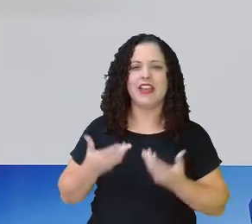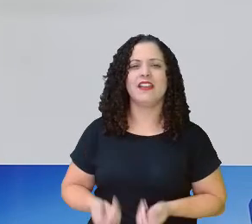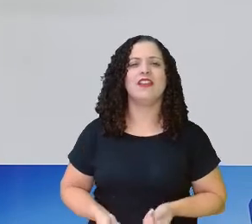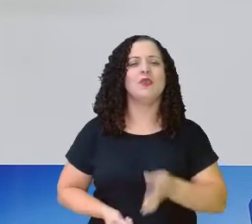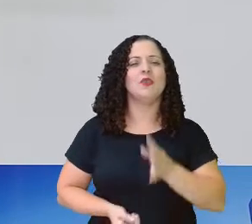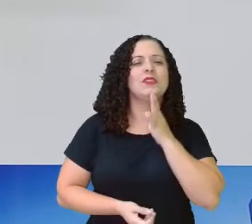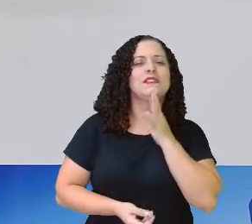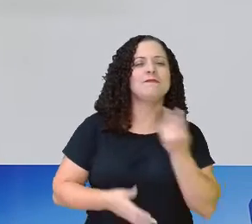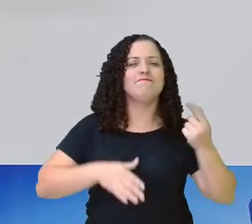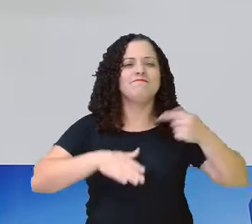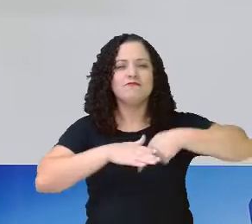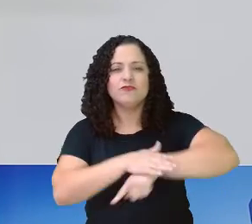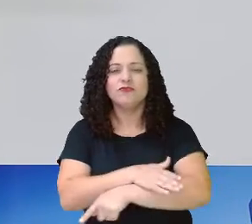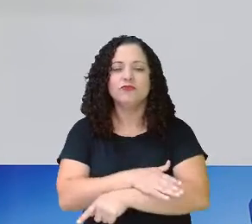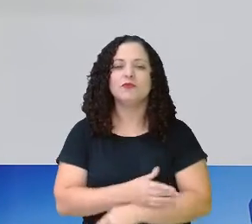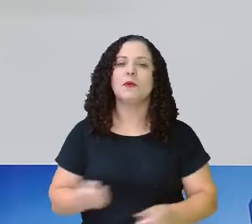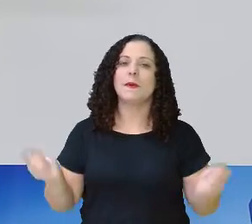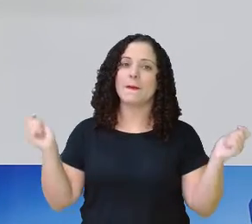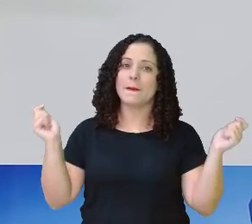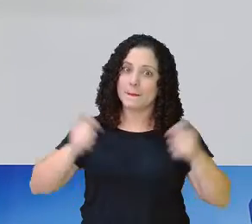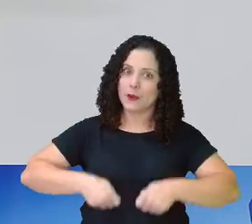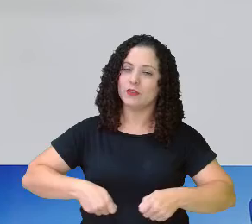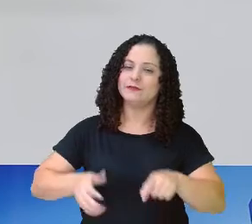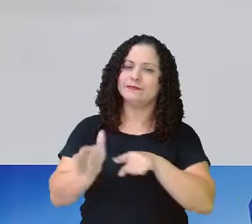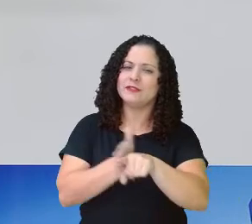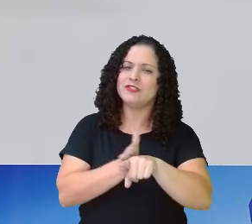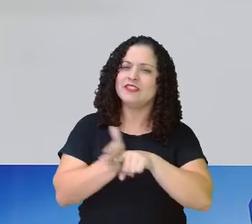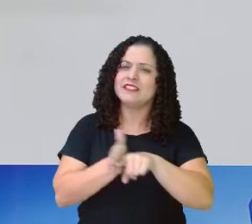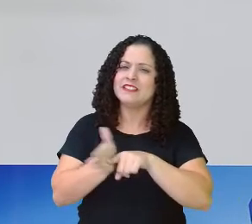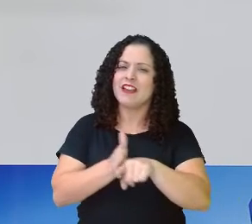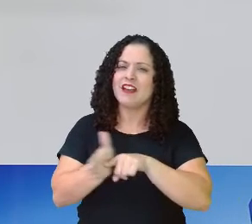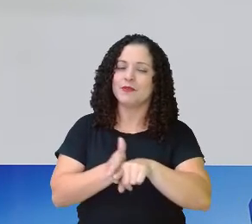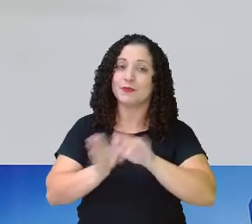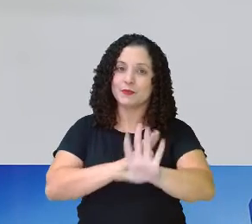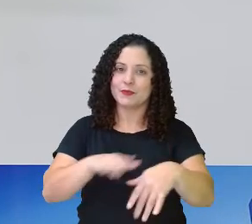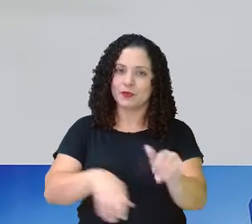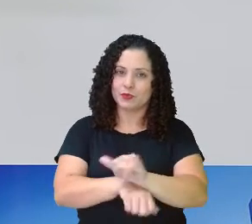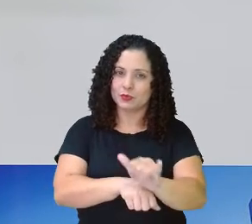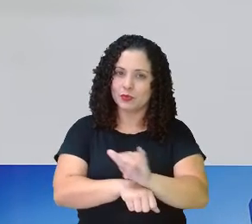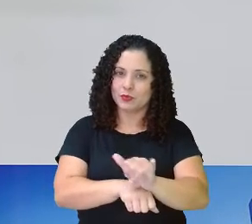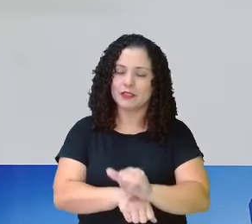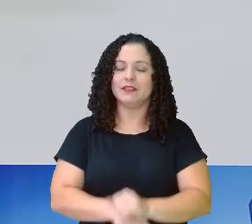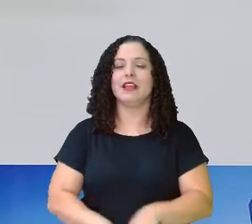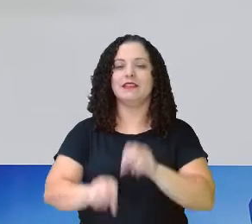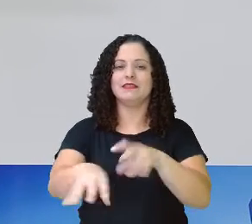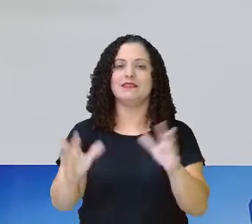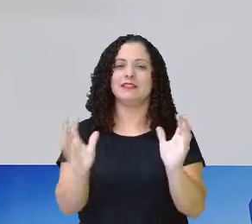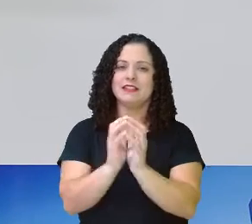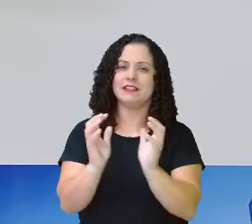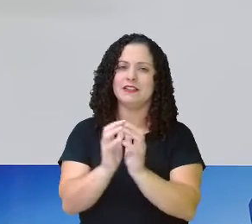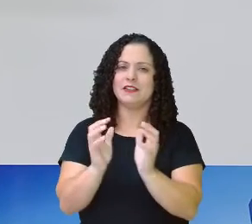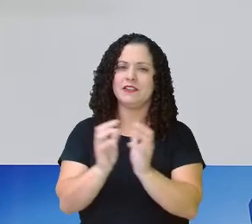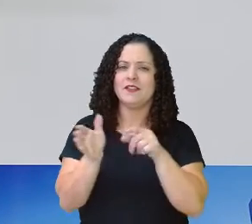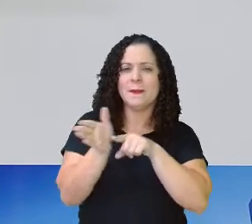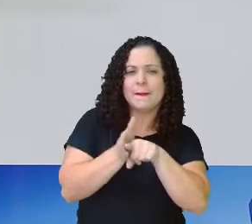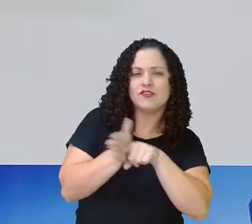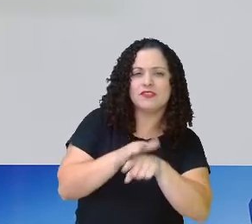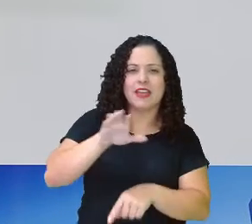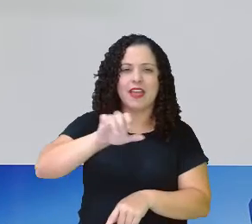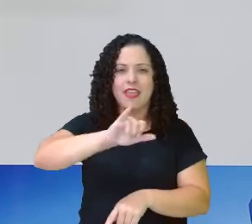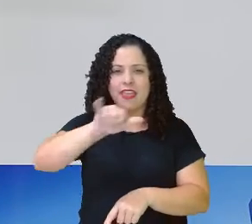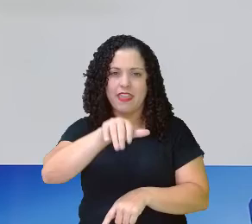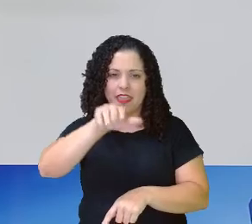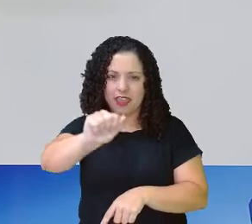aprofundar, você pode entrar aqui no nosso canal de YouTube, do Educa Recife, e escreve no buscador EJA